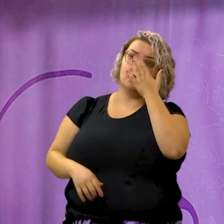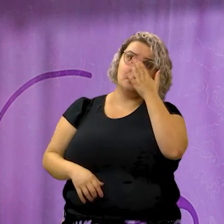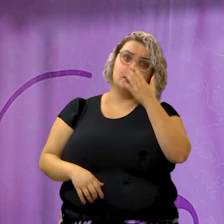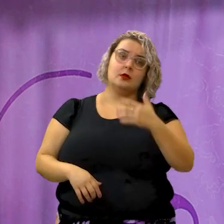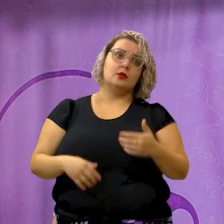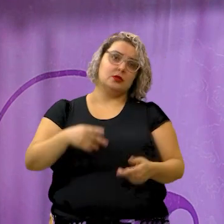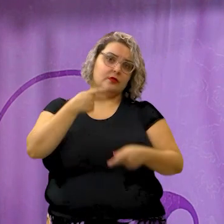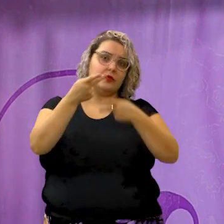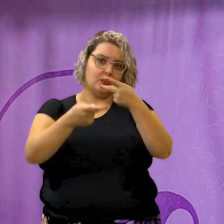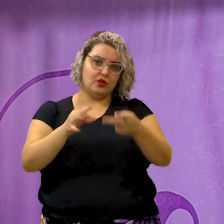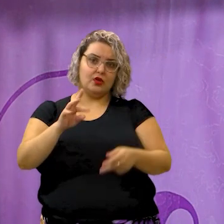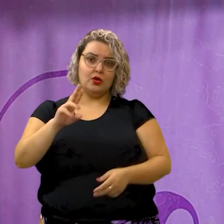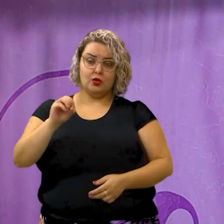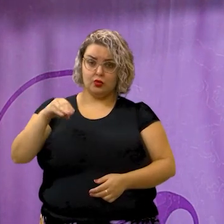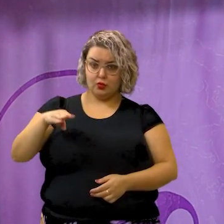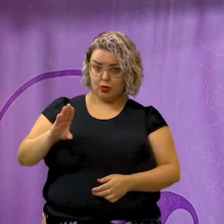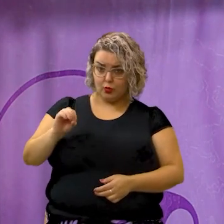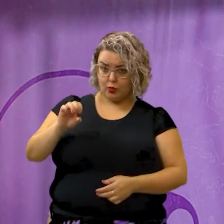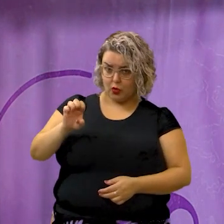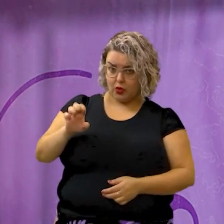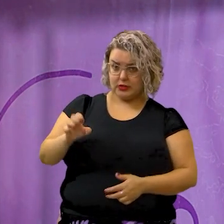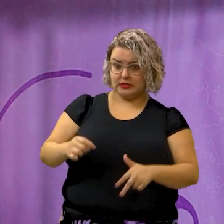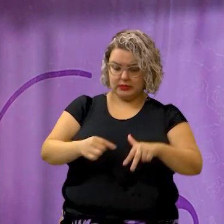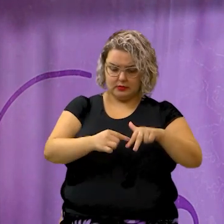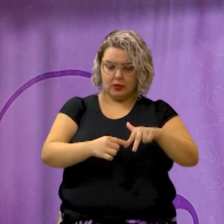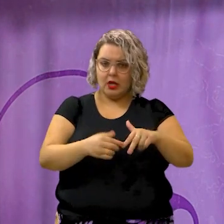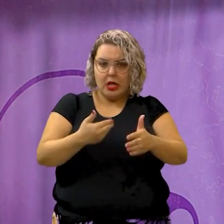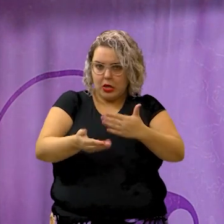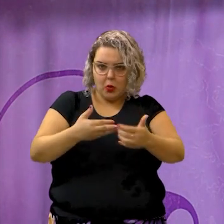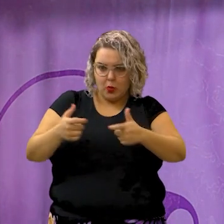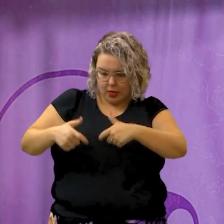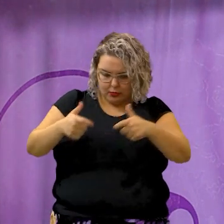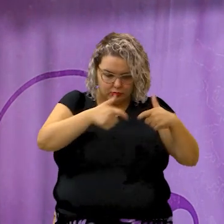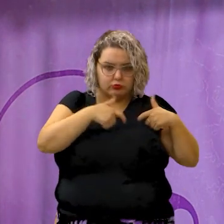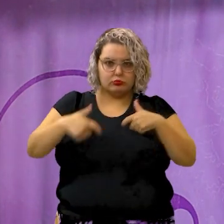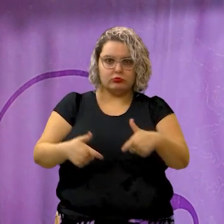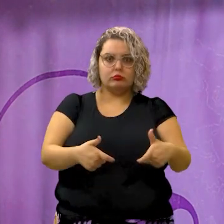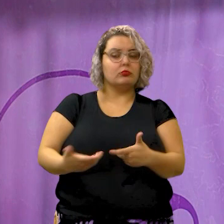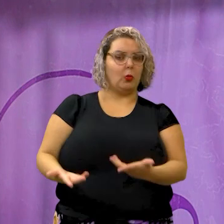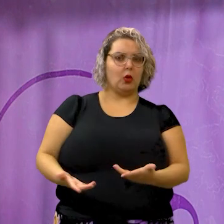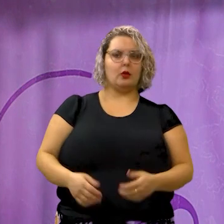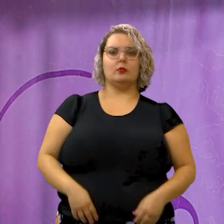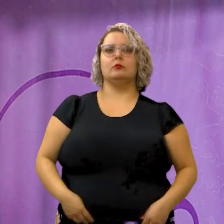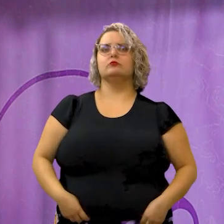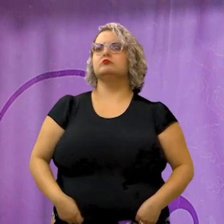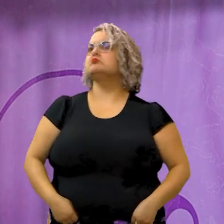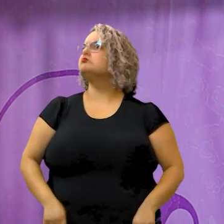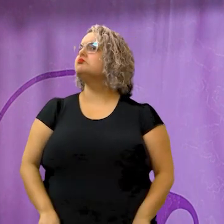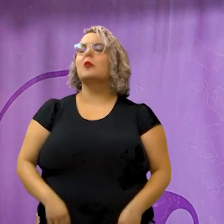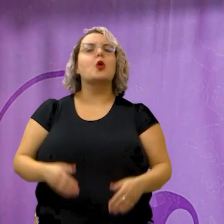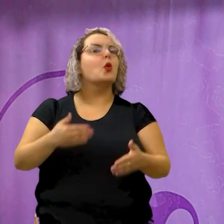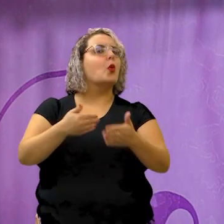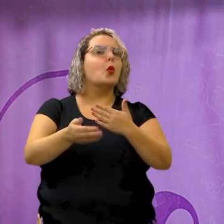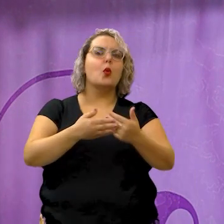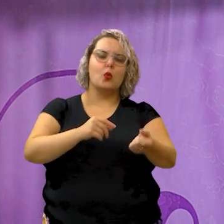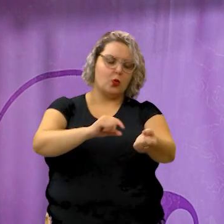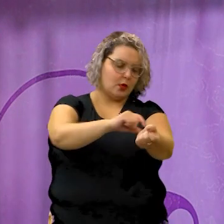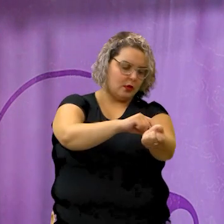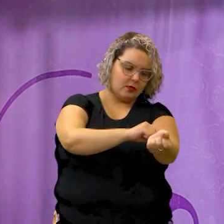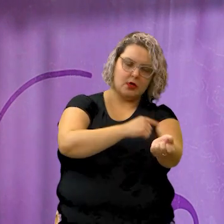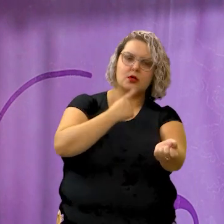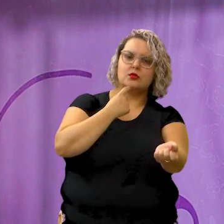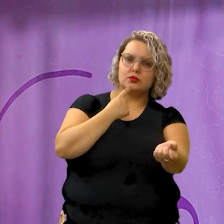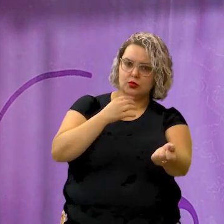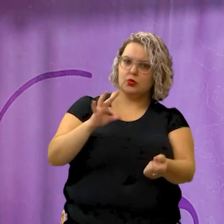perguntar, a gente está falando aí da trombose na perna, né? Mas pode dar em qualquer parte do corpo? Pode dar em qualquer veia